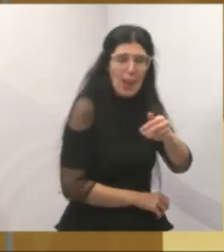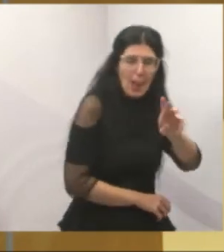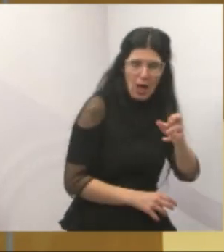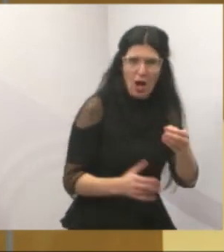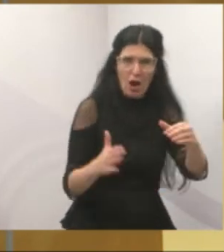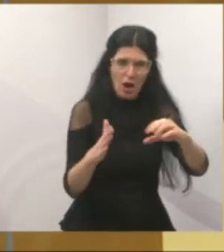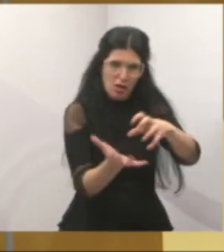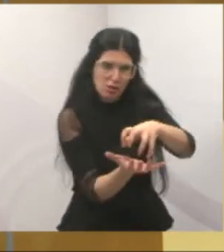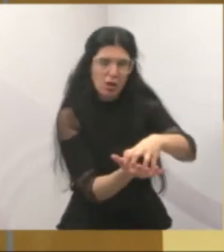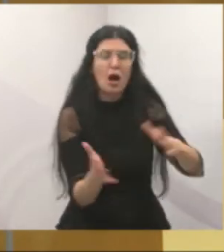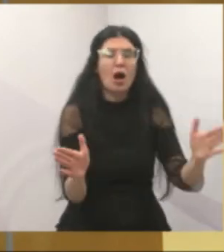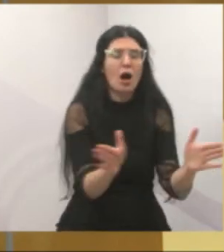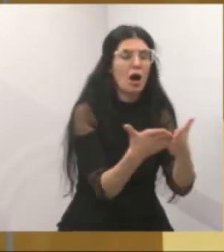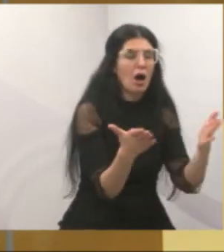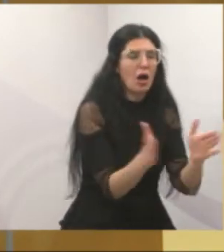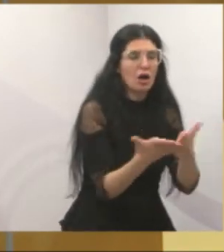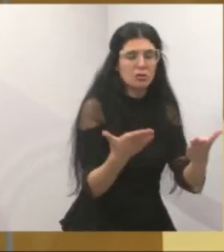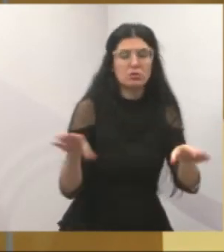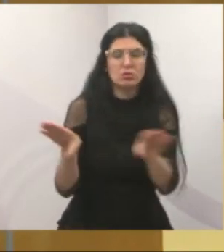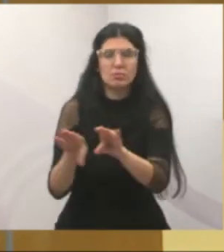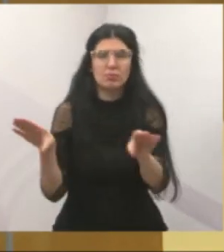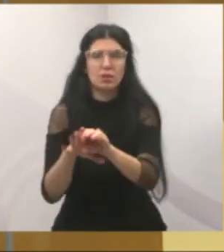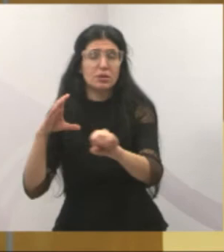a consideração que eu tenho por você,